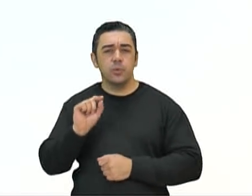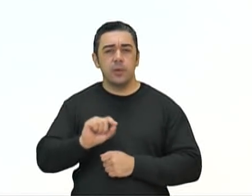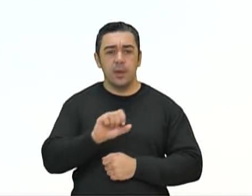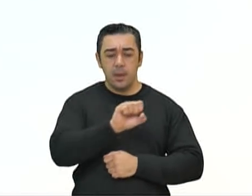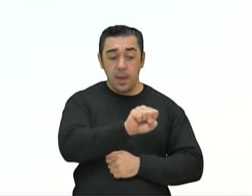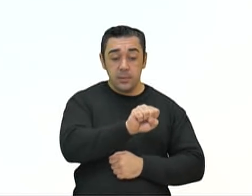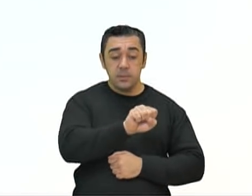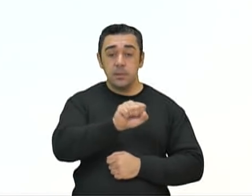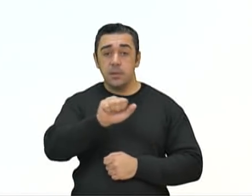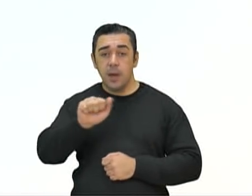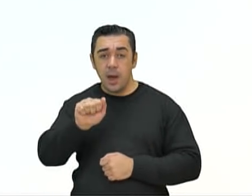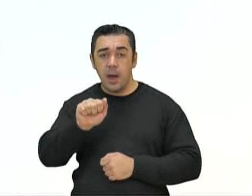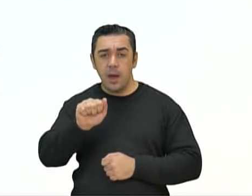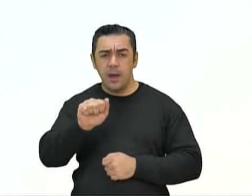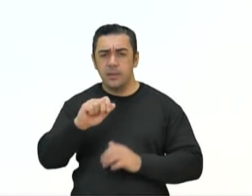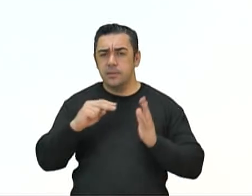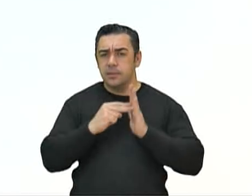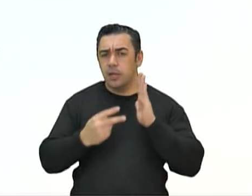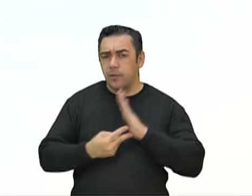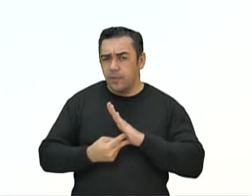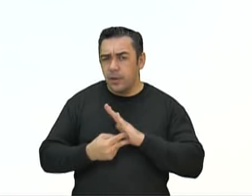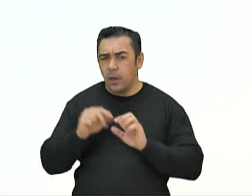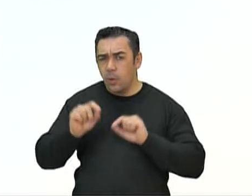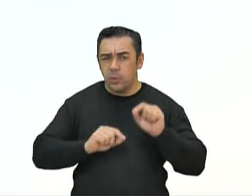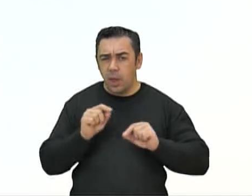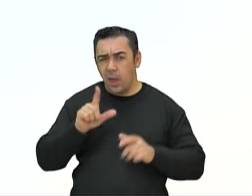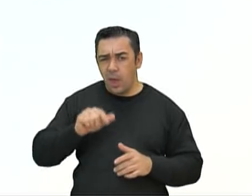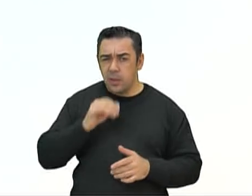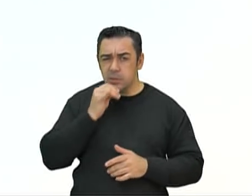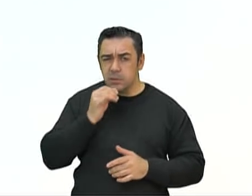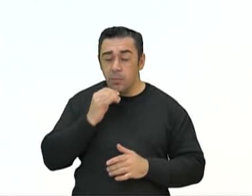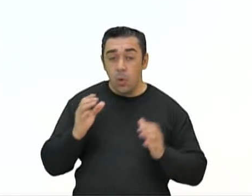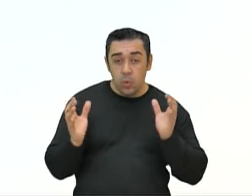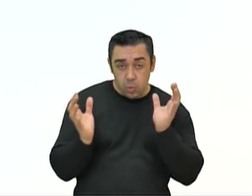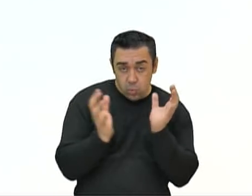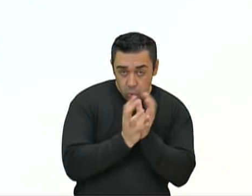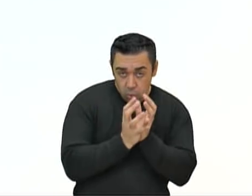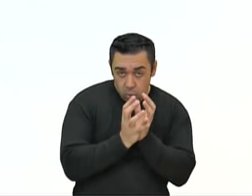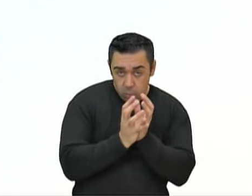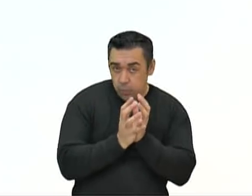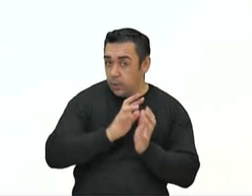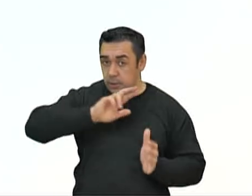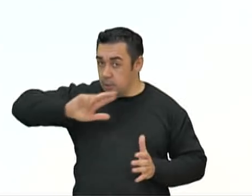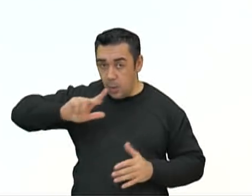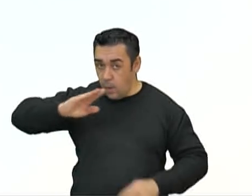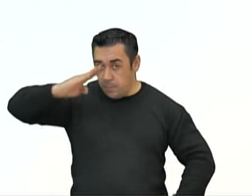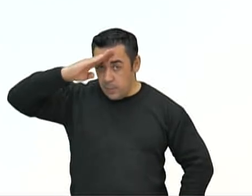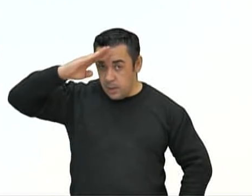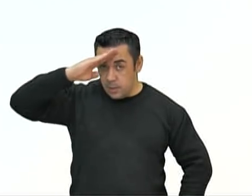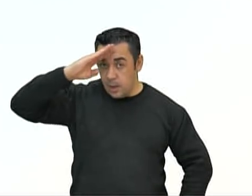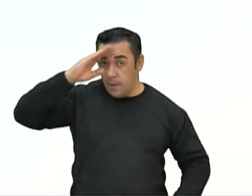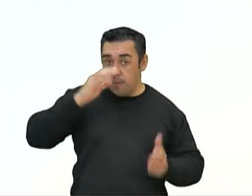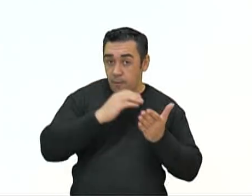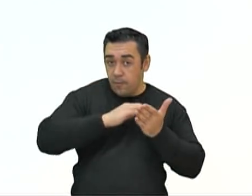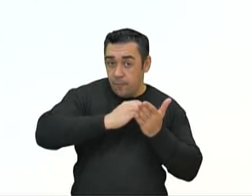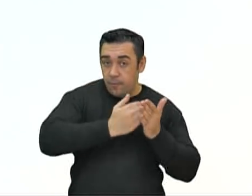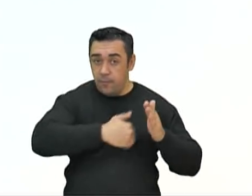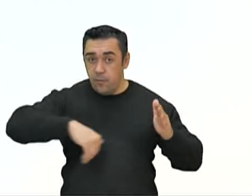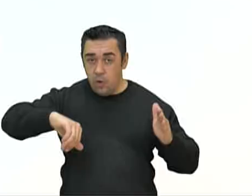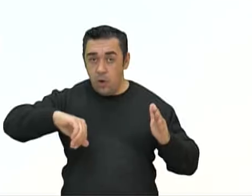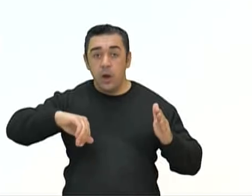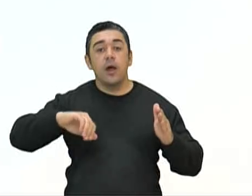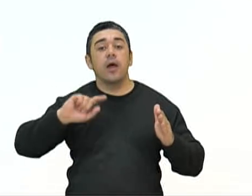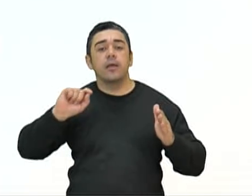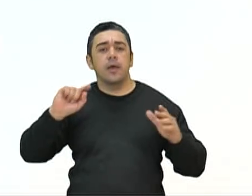SA, seções de assalto, seria em alemão, grupos paramilitares que agiriam contra